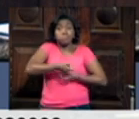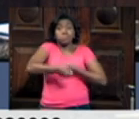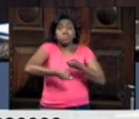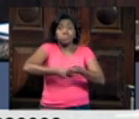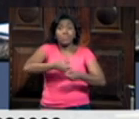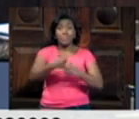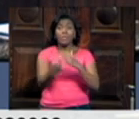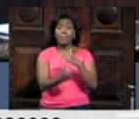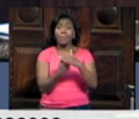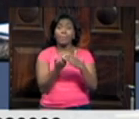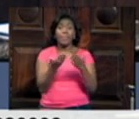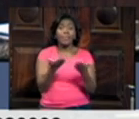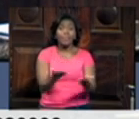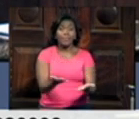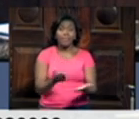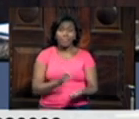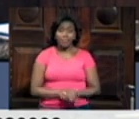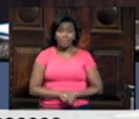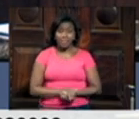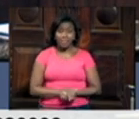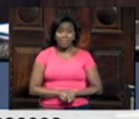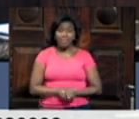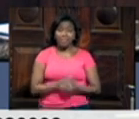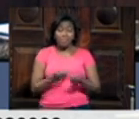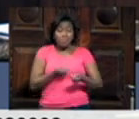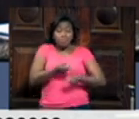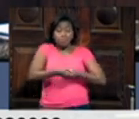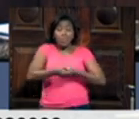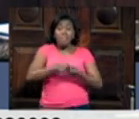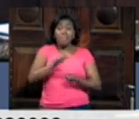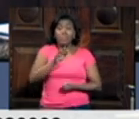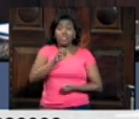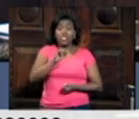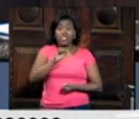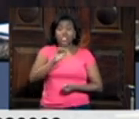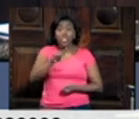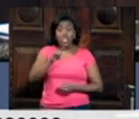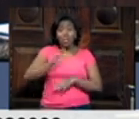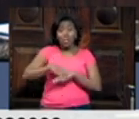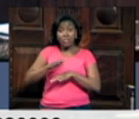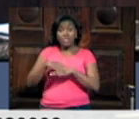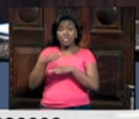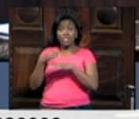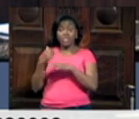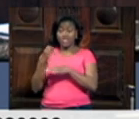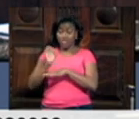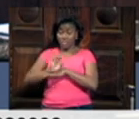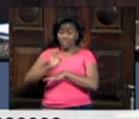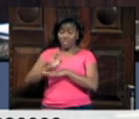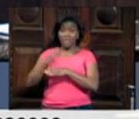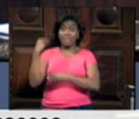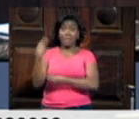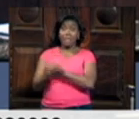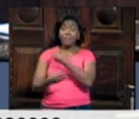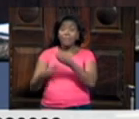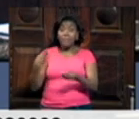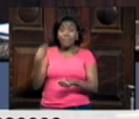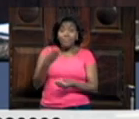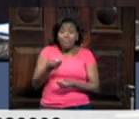empresas exatamente com os incentivos fiscais, dado que pelo Estado e que tanta falta